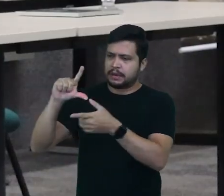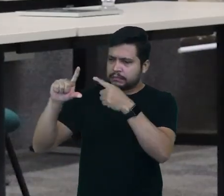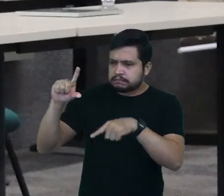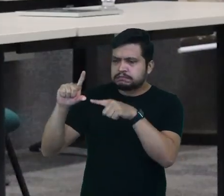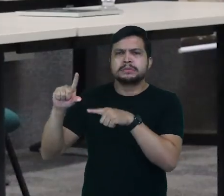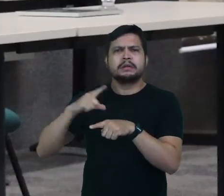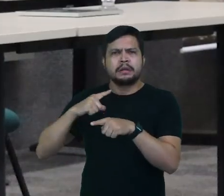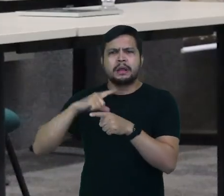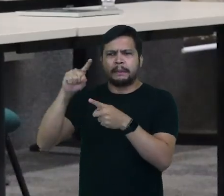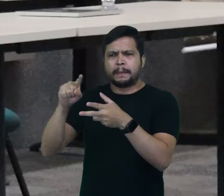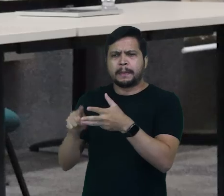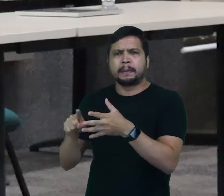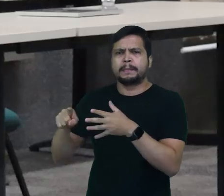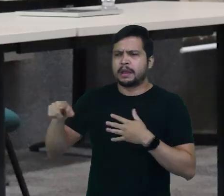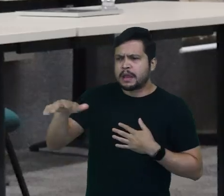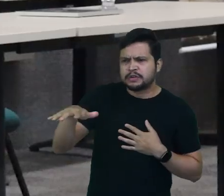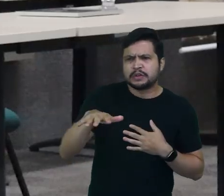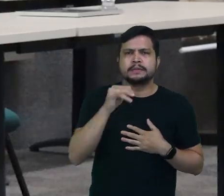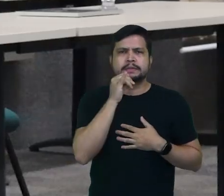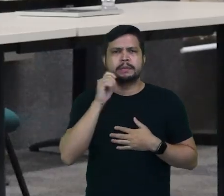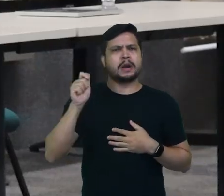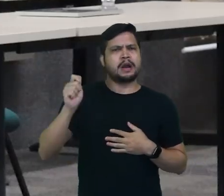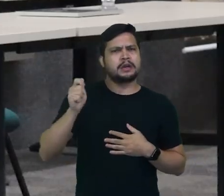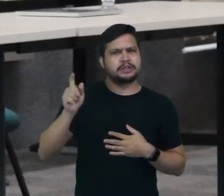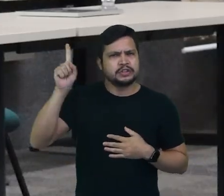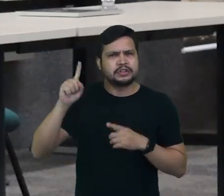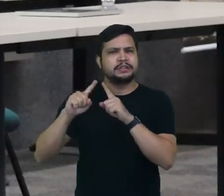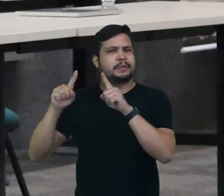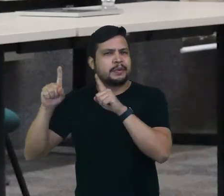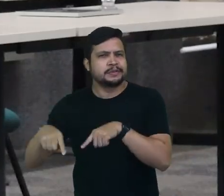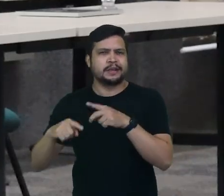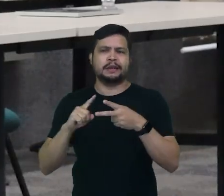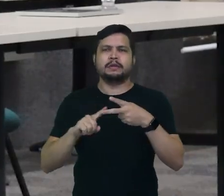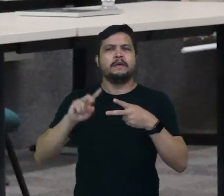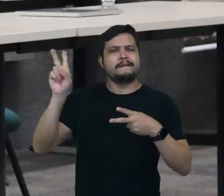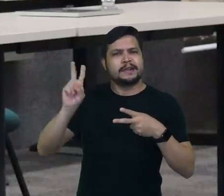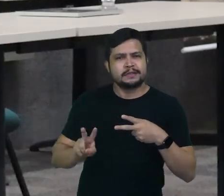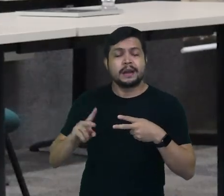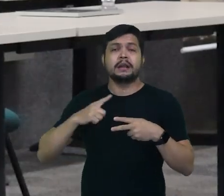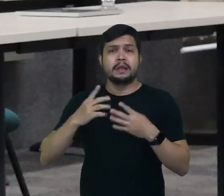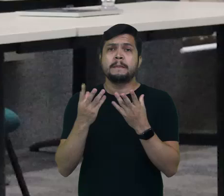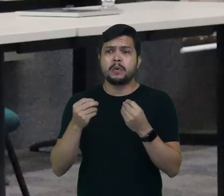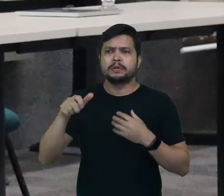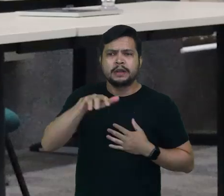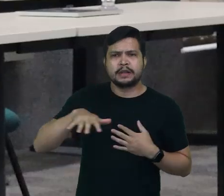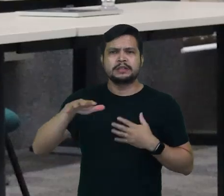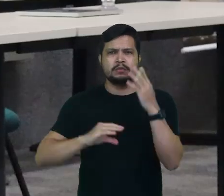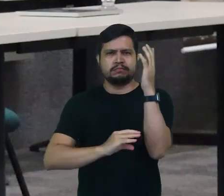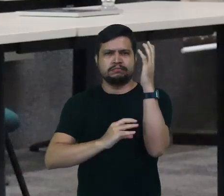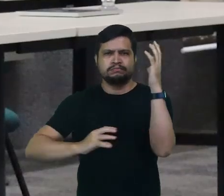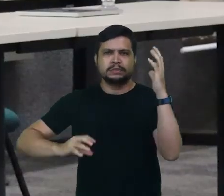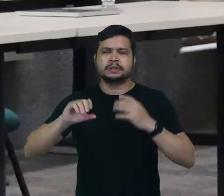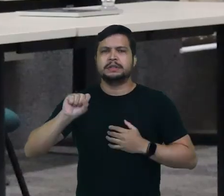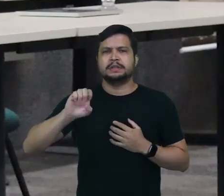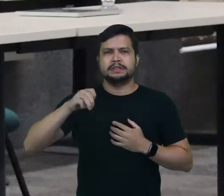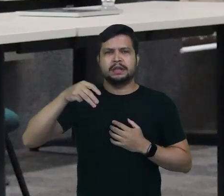América Latina, por exemplo. Lá onde eu fiz esse projeto, lá na Argentina, lá na Venezuela e tal, tem muito semiárido.